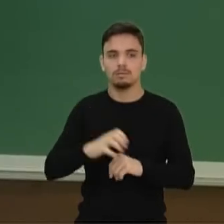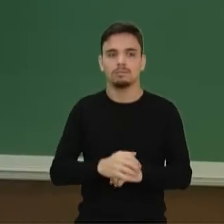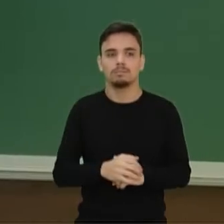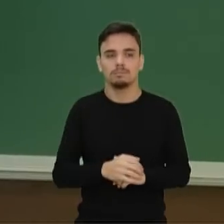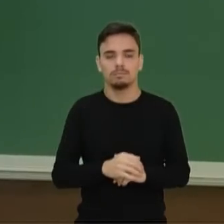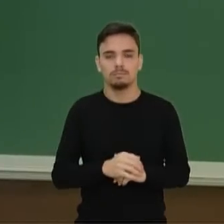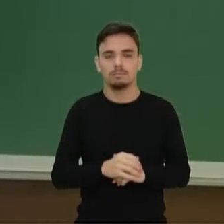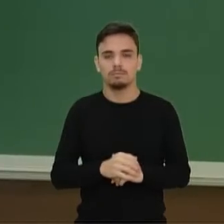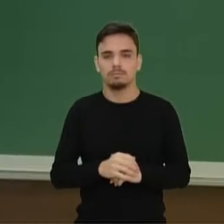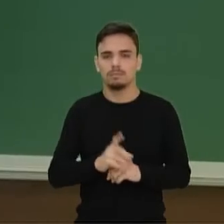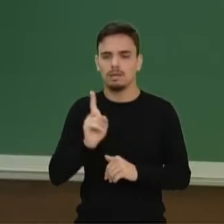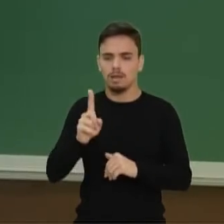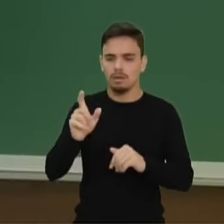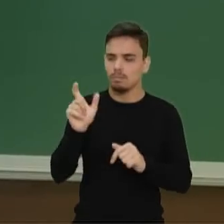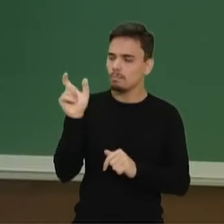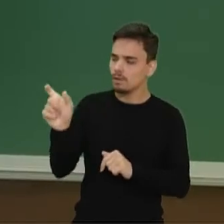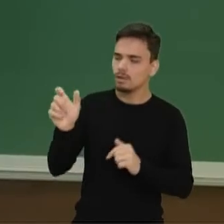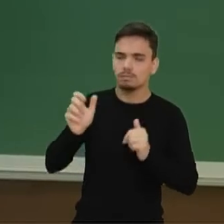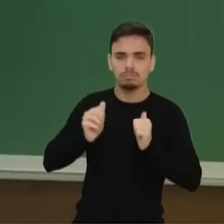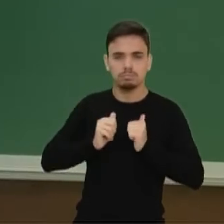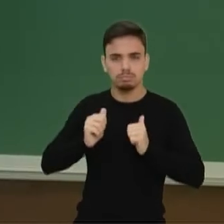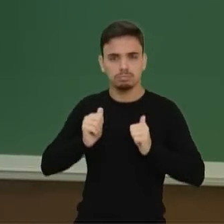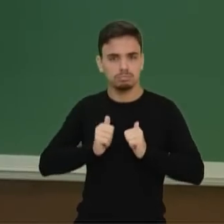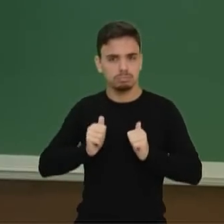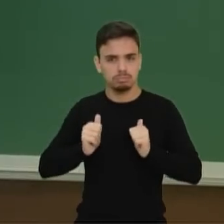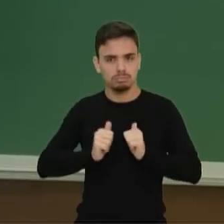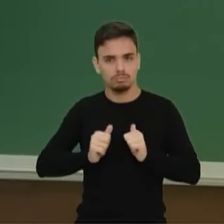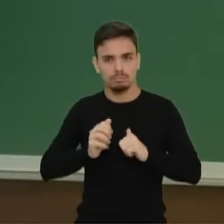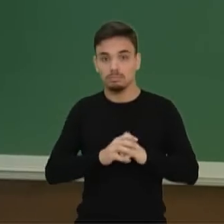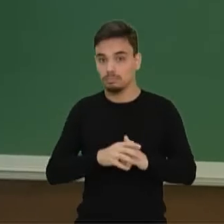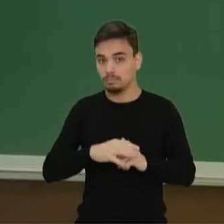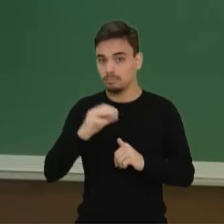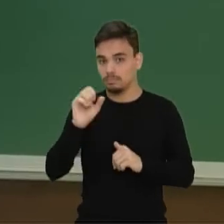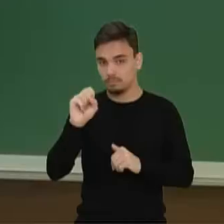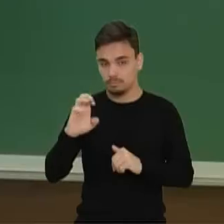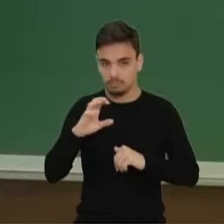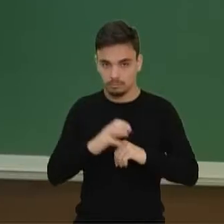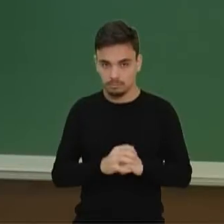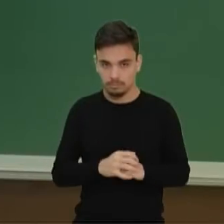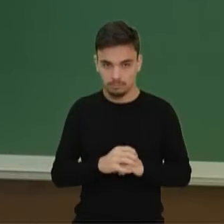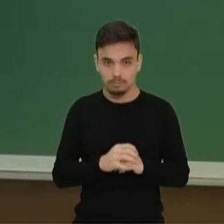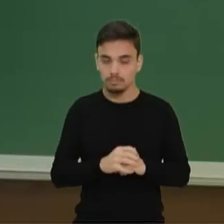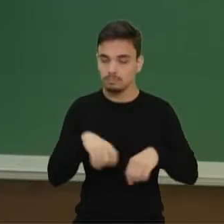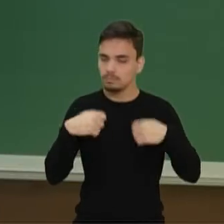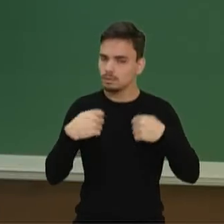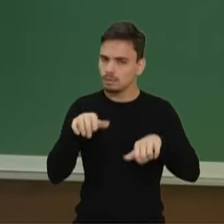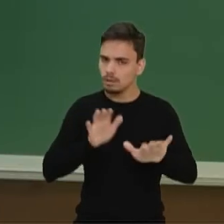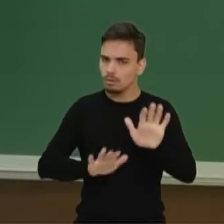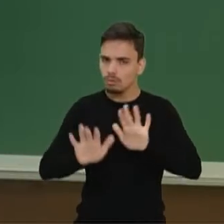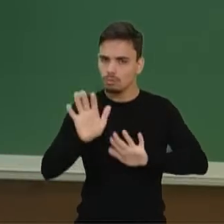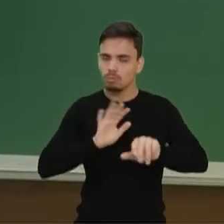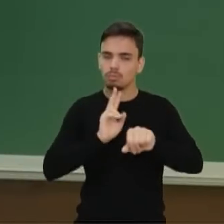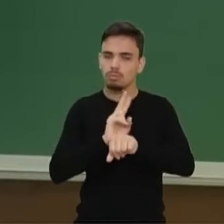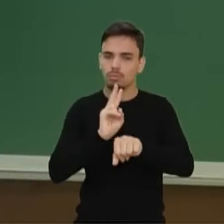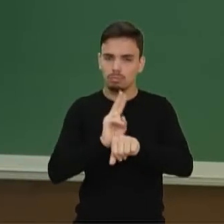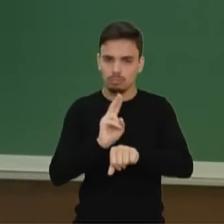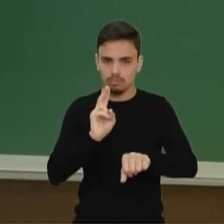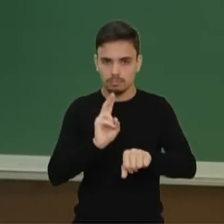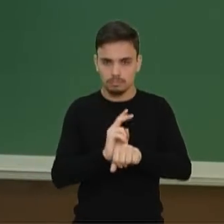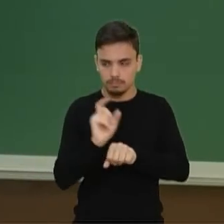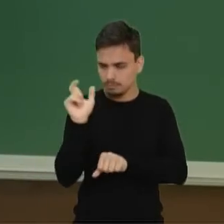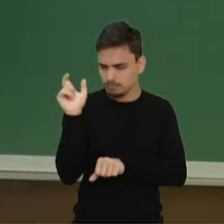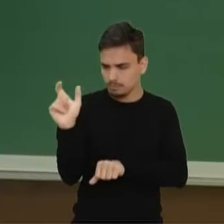partícula apassivadora, gente. Esse pronome se ali, tá? Então, eu tenho que tomar muito cuidado com essa